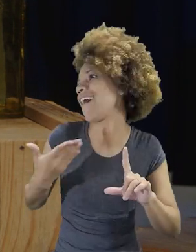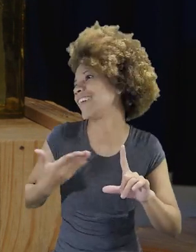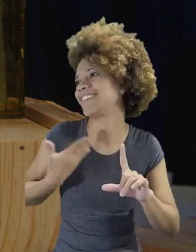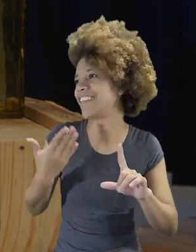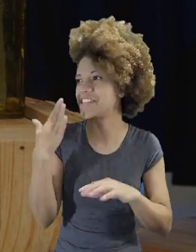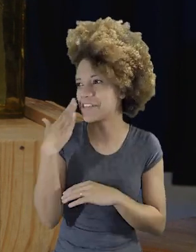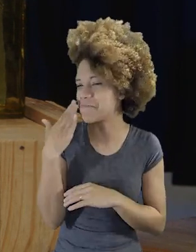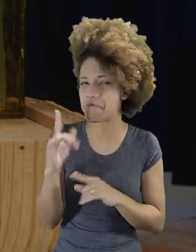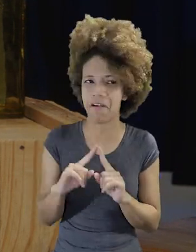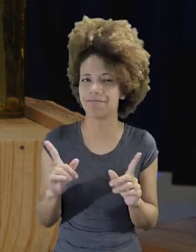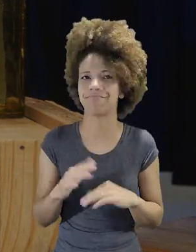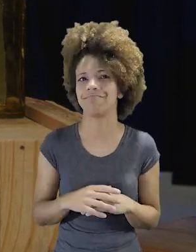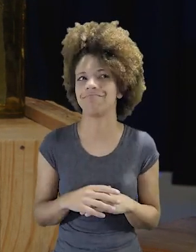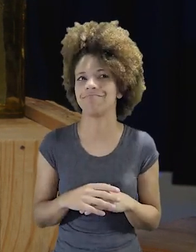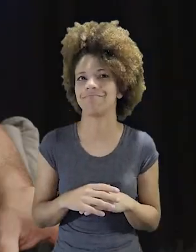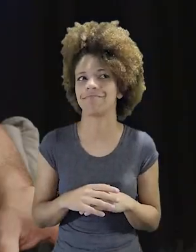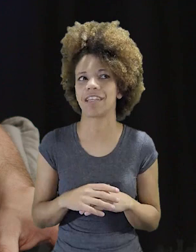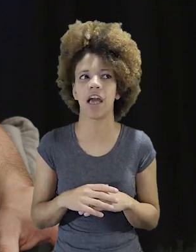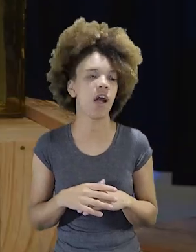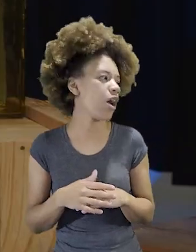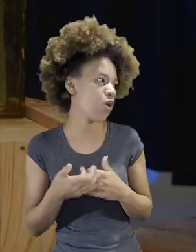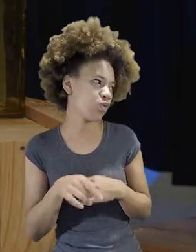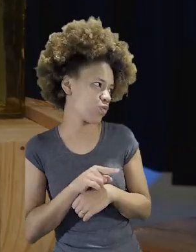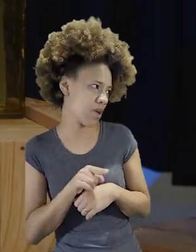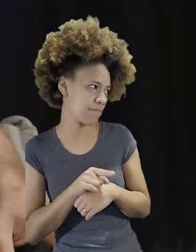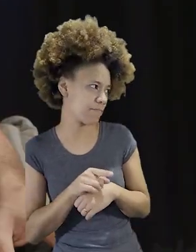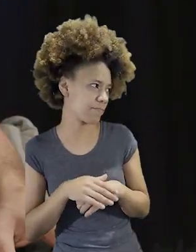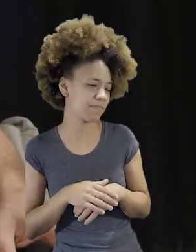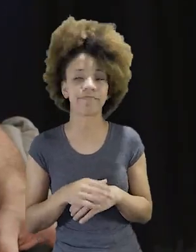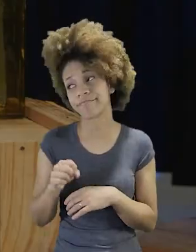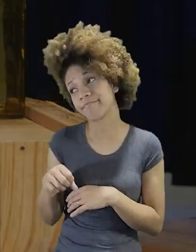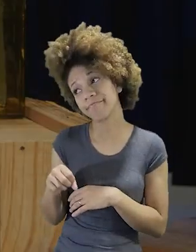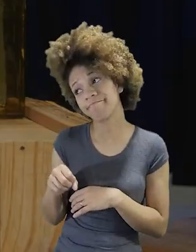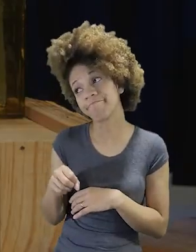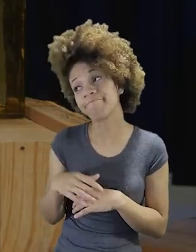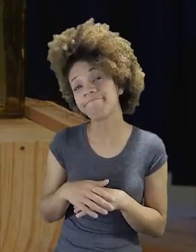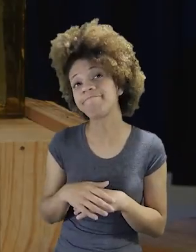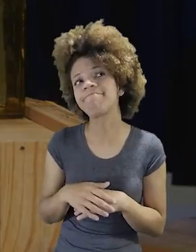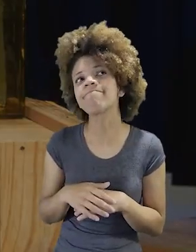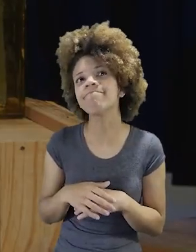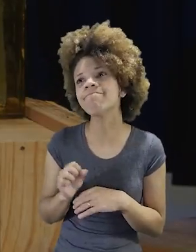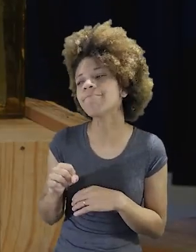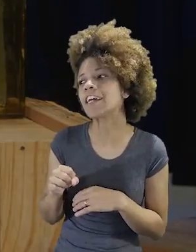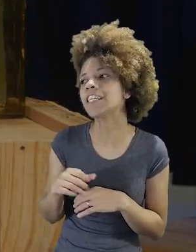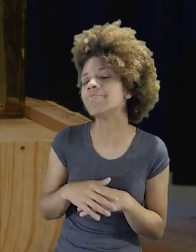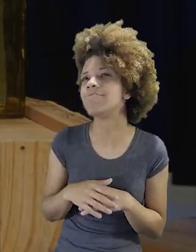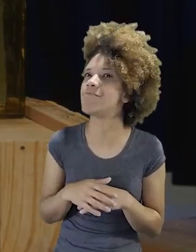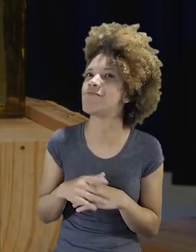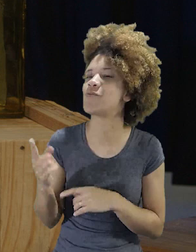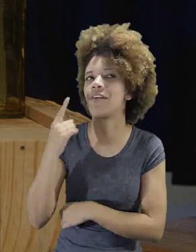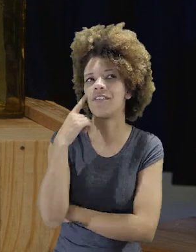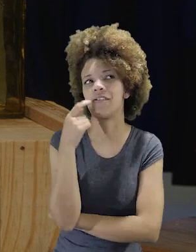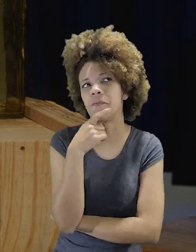tá ligado Alto Astral tá ligado mas é um problema por um motivo não é para ser é é assim